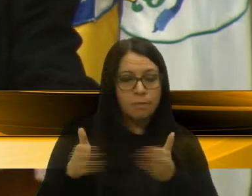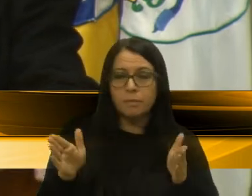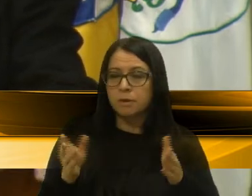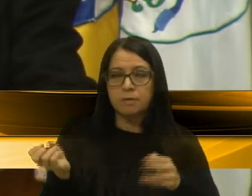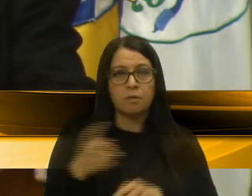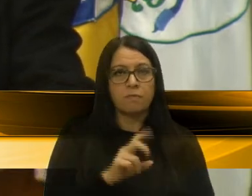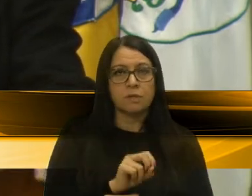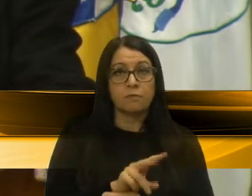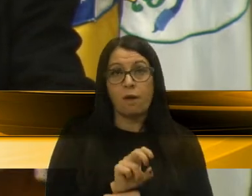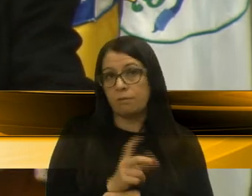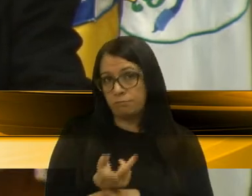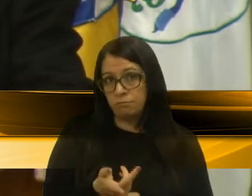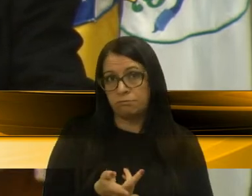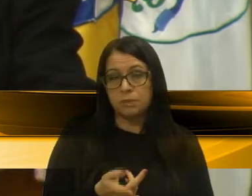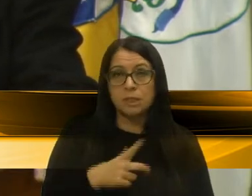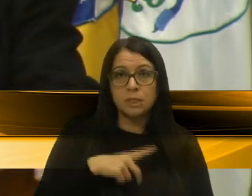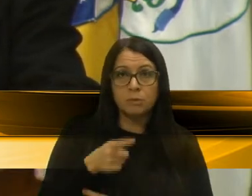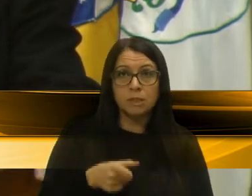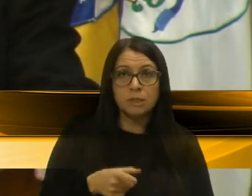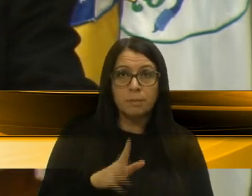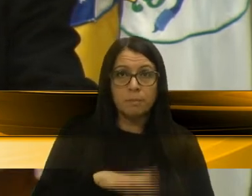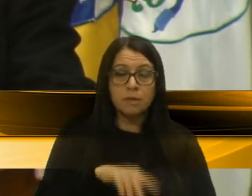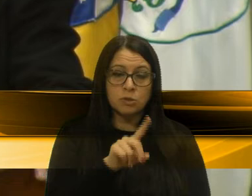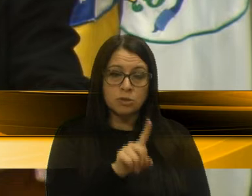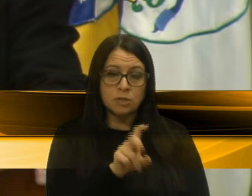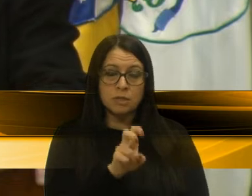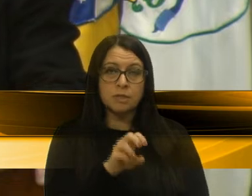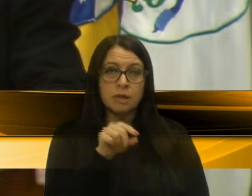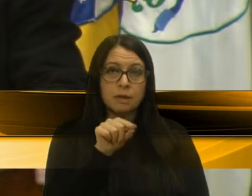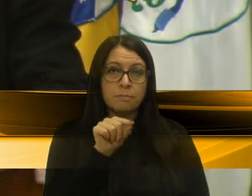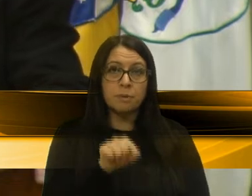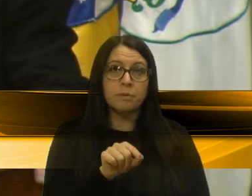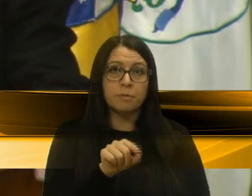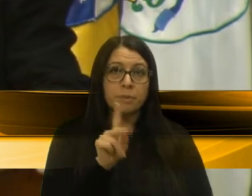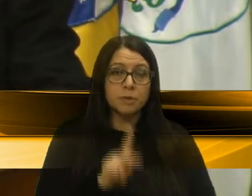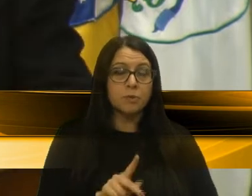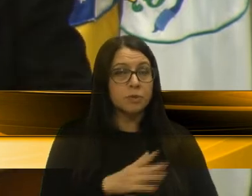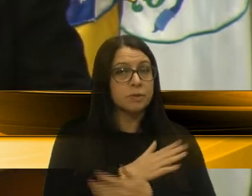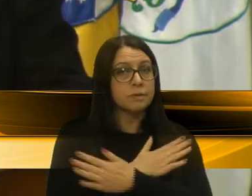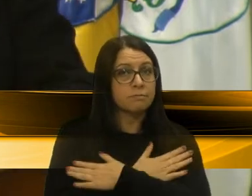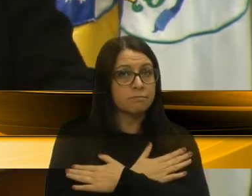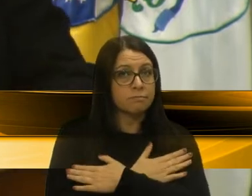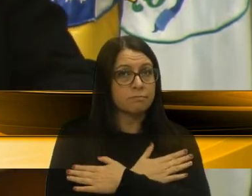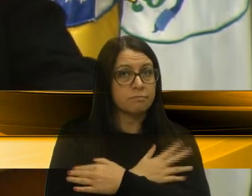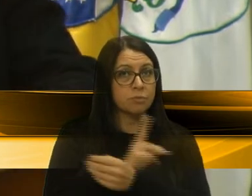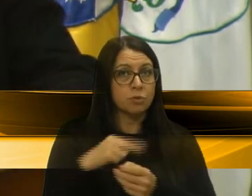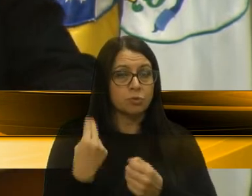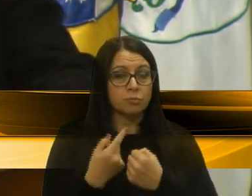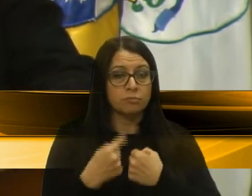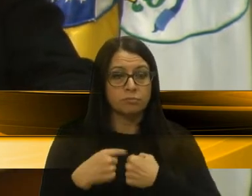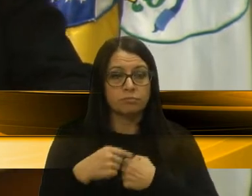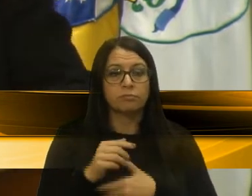vagas. Então, estamos aí com mais de 15 mil trabalhadores desempregados na nossa cidade.